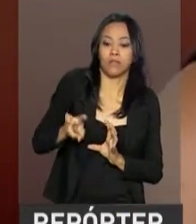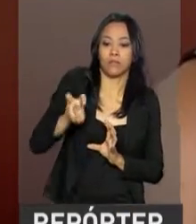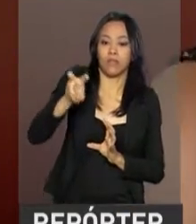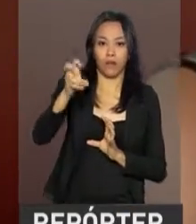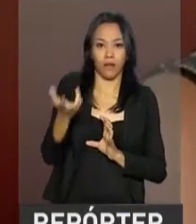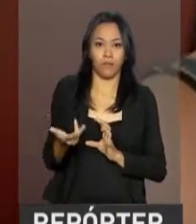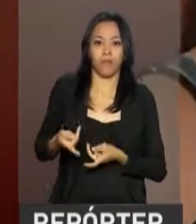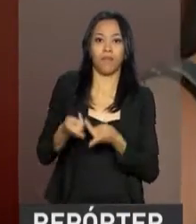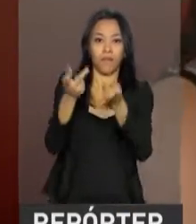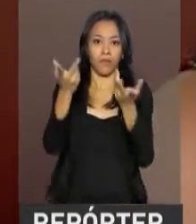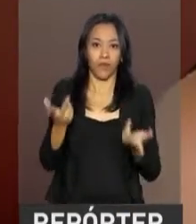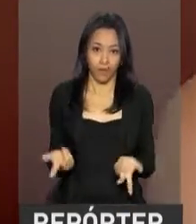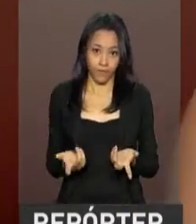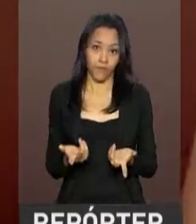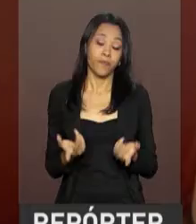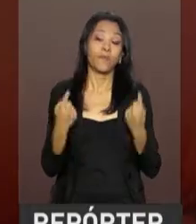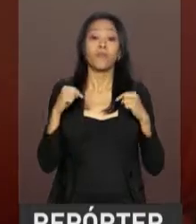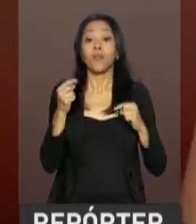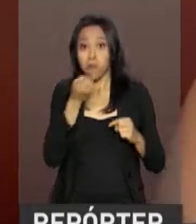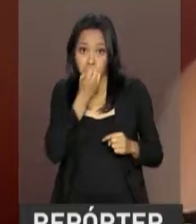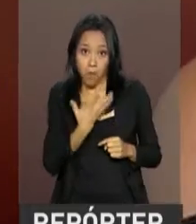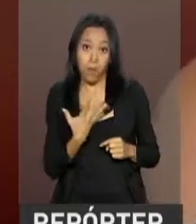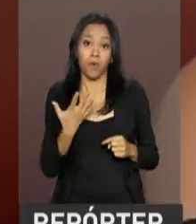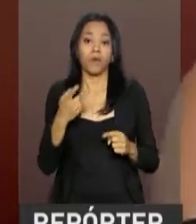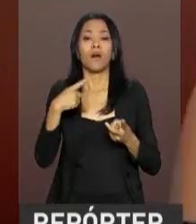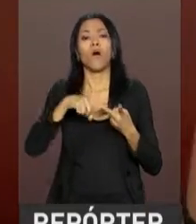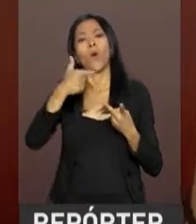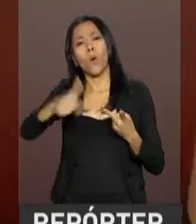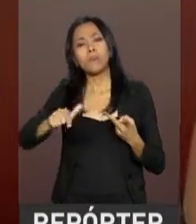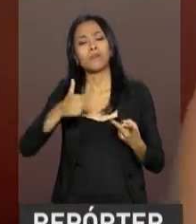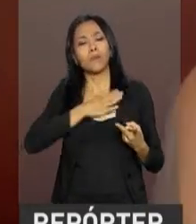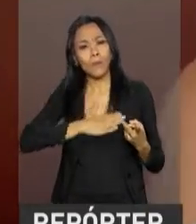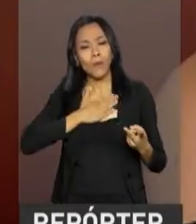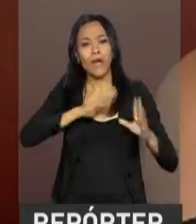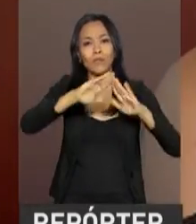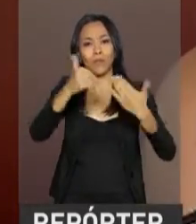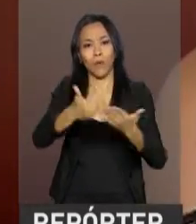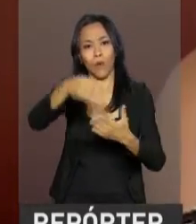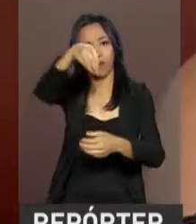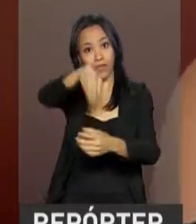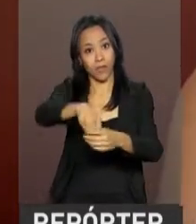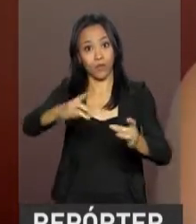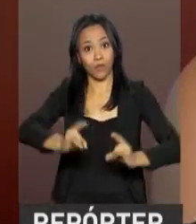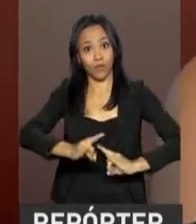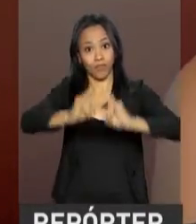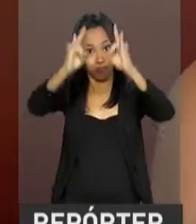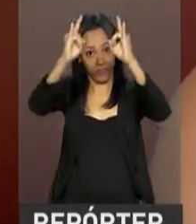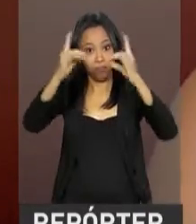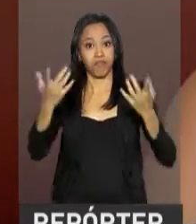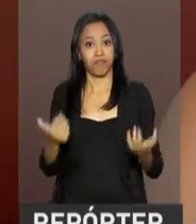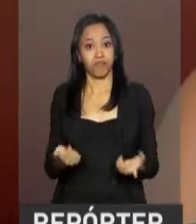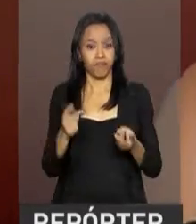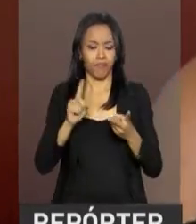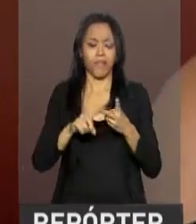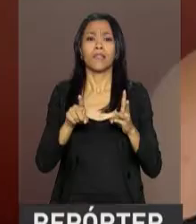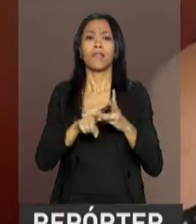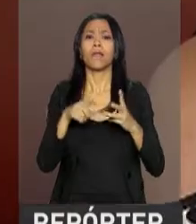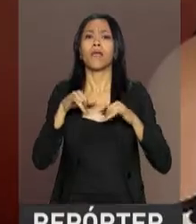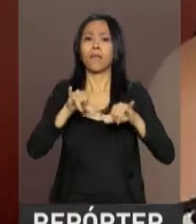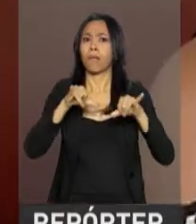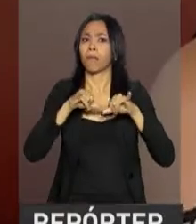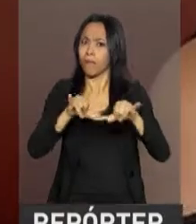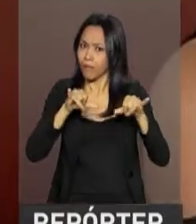o assis a escola que vai ter dentro do residencial o hipermercado que está